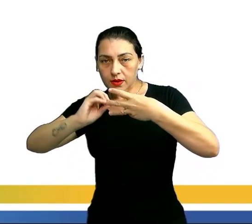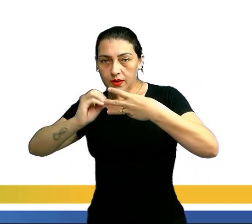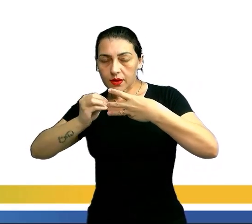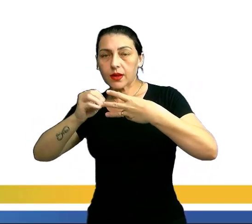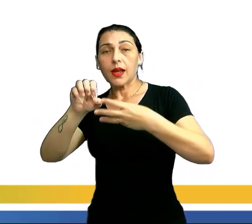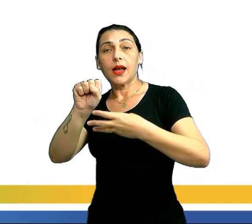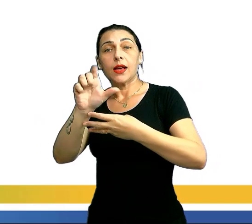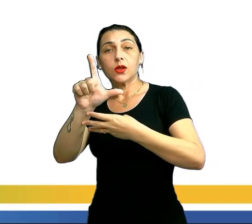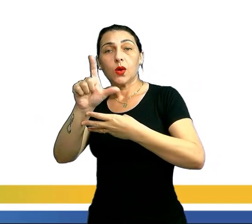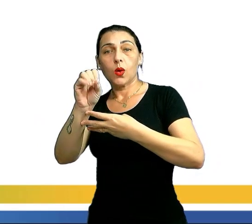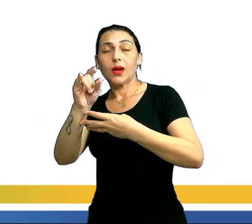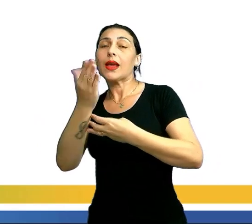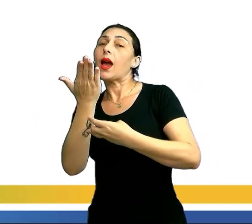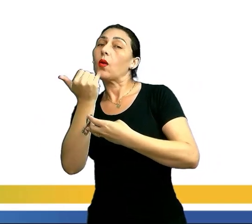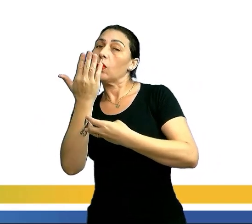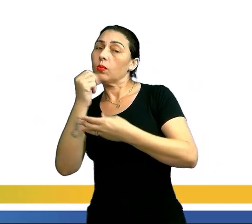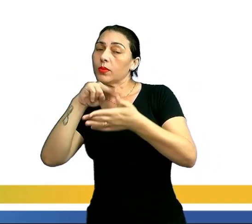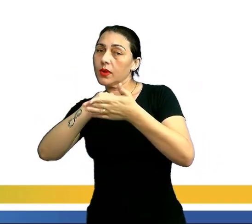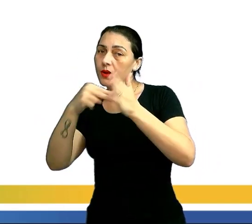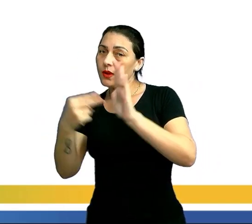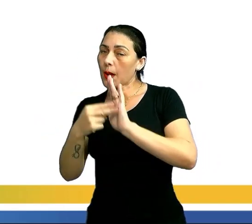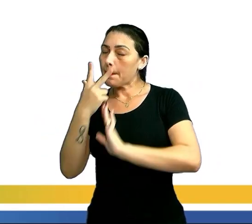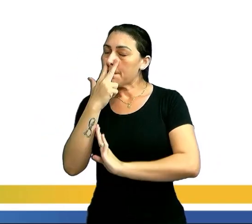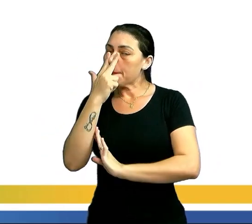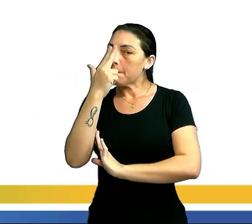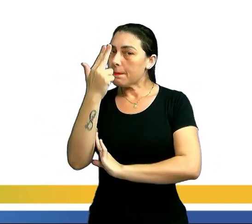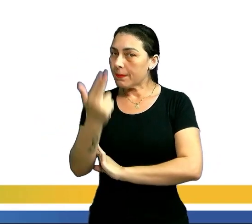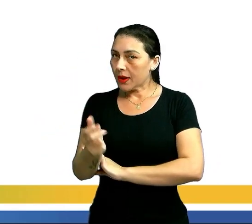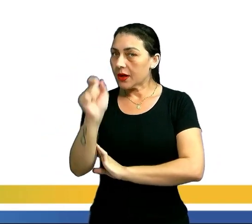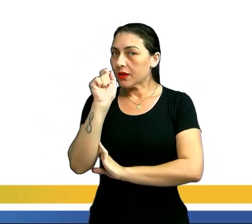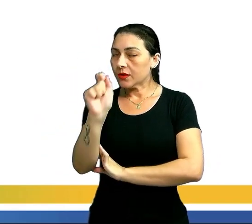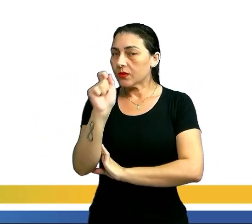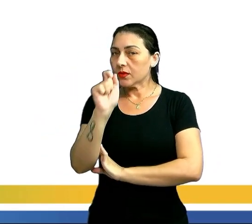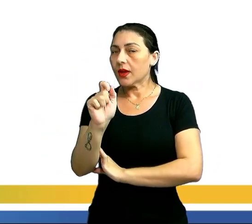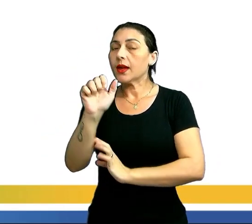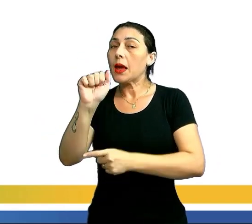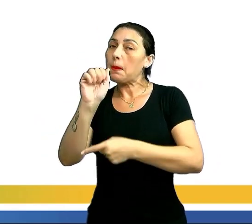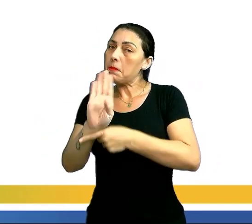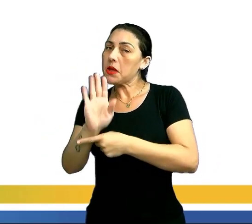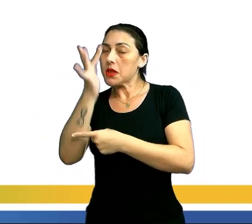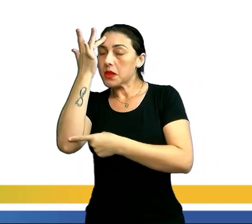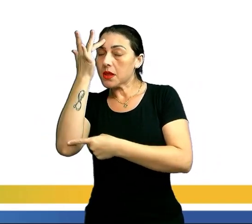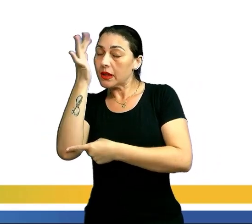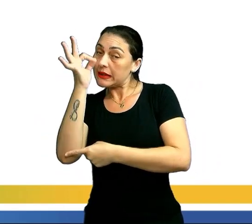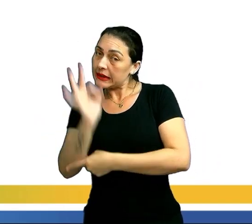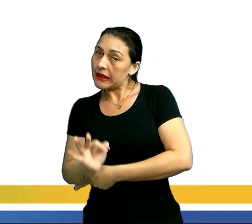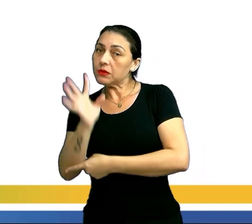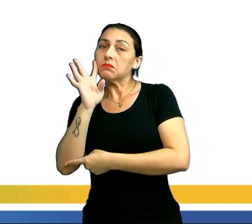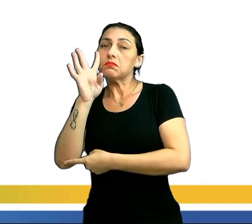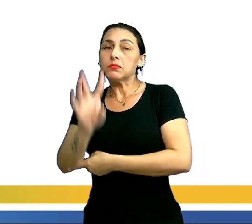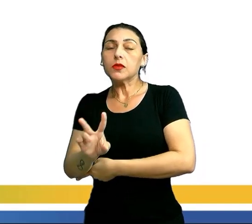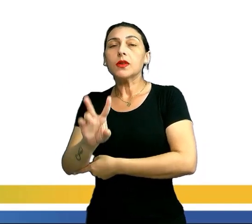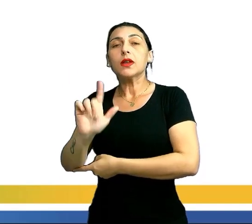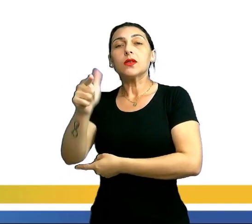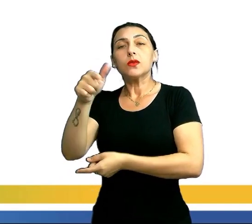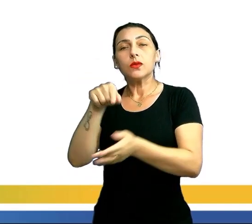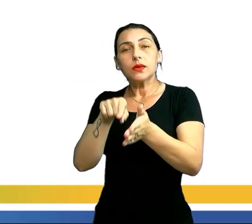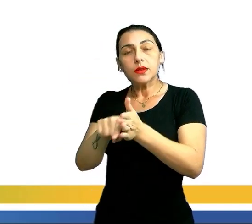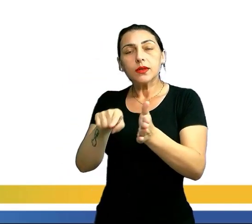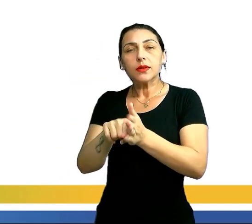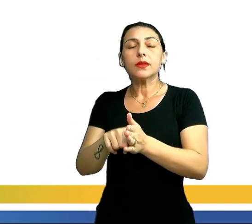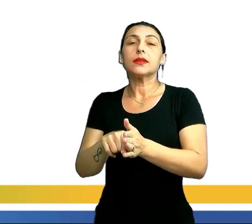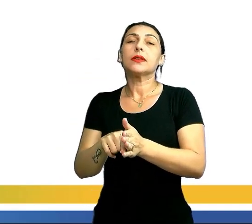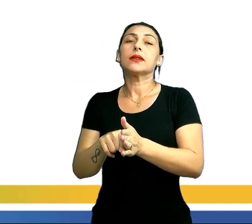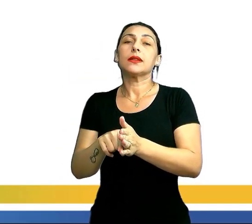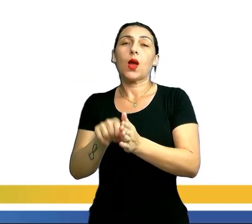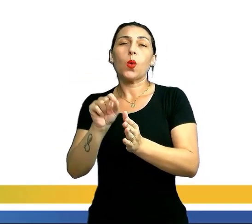partícula sólida que eu falei para vocês. Então, parece que essa letra B está correta, digestão intracelular. Mas vamos ver. É